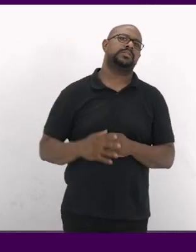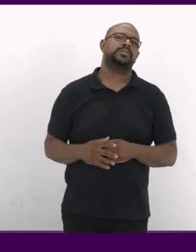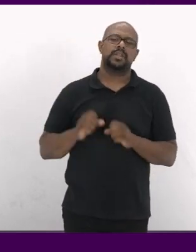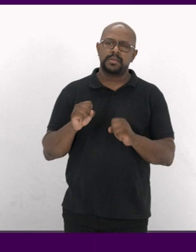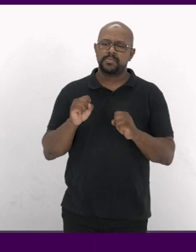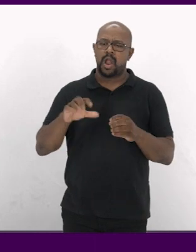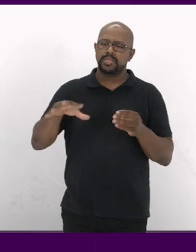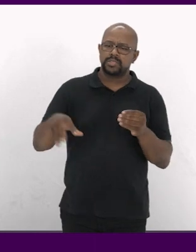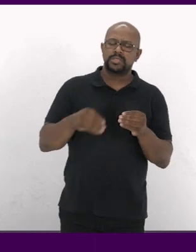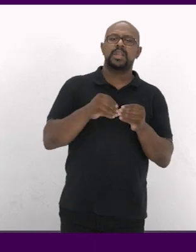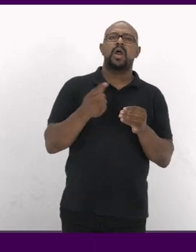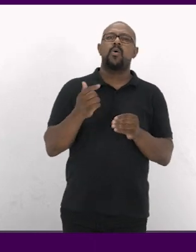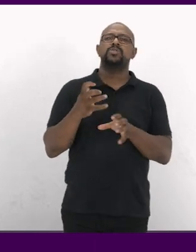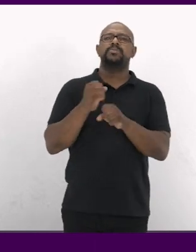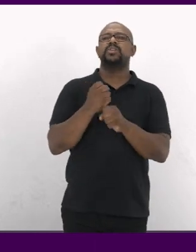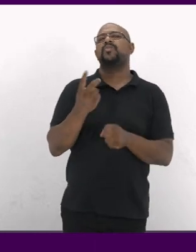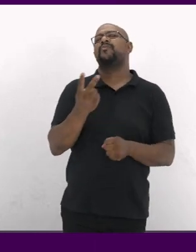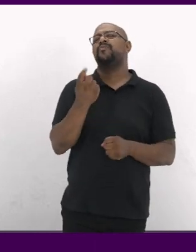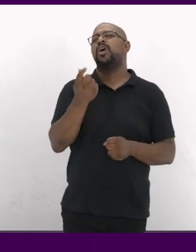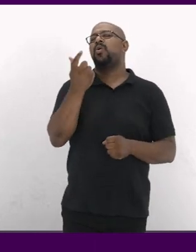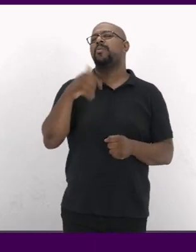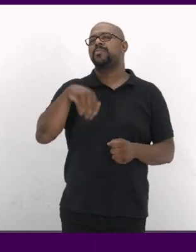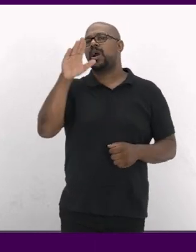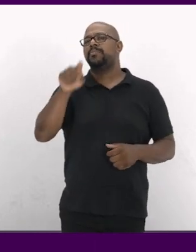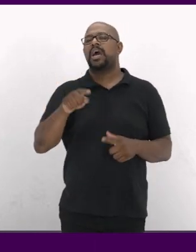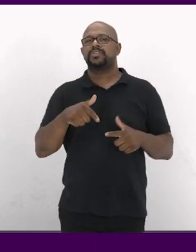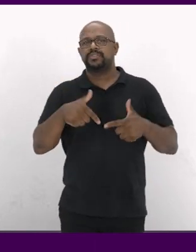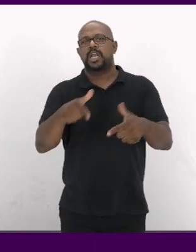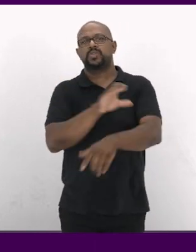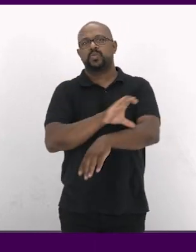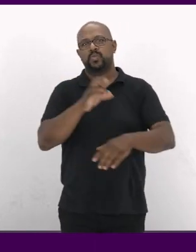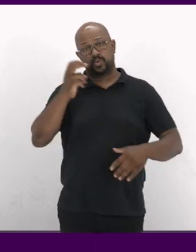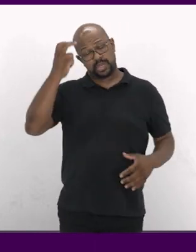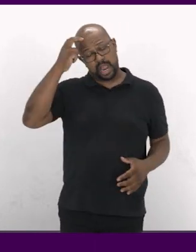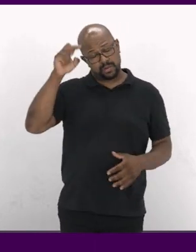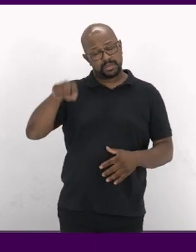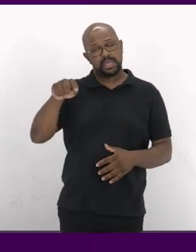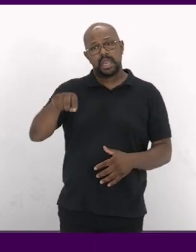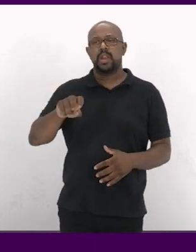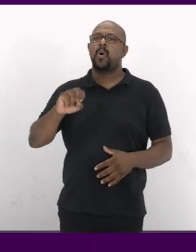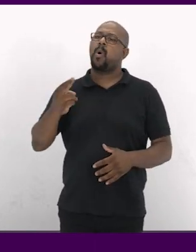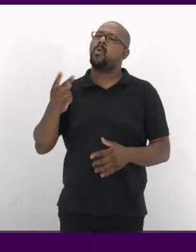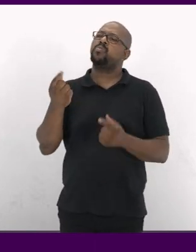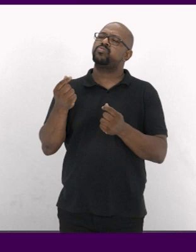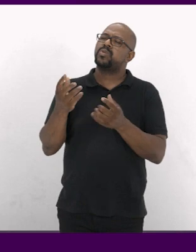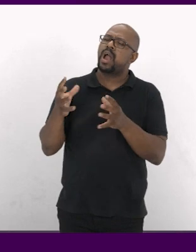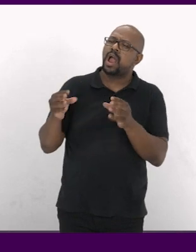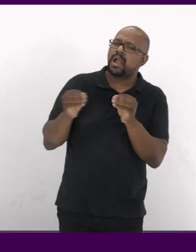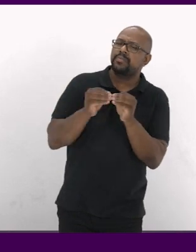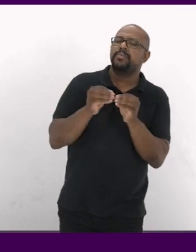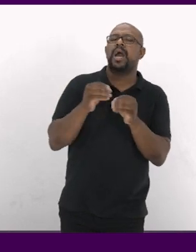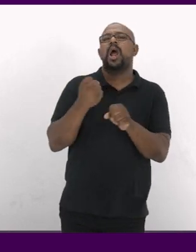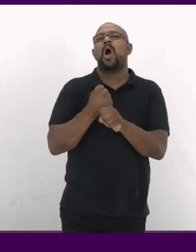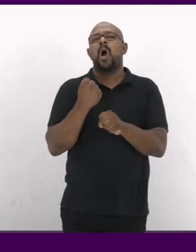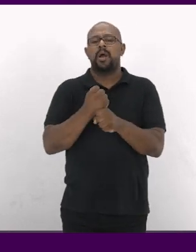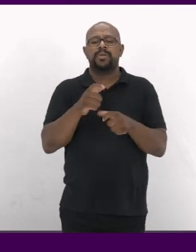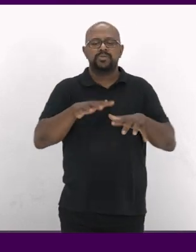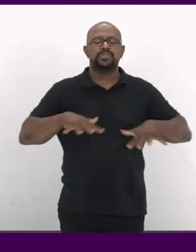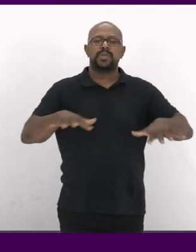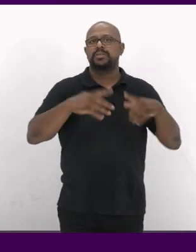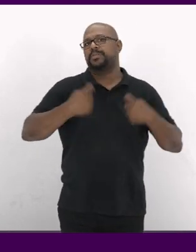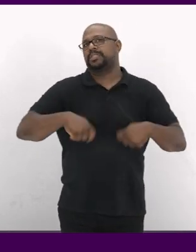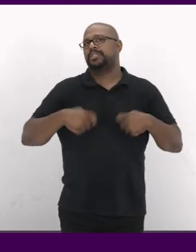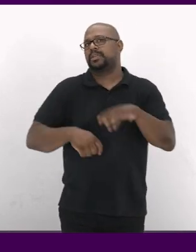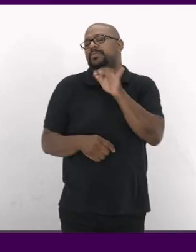importantes. Eles podem adicionar ao orçamento um valor maior para as atividades culturais do equipamento ou um recurso para a obra que o